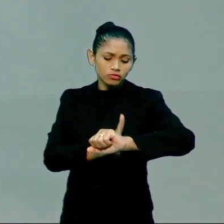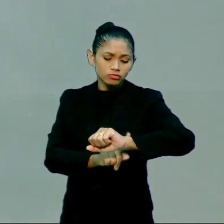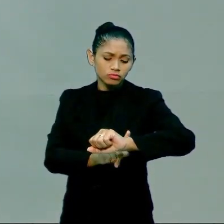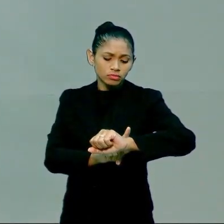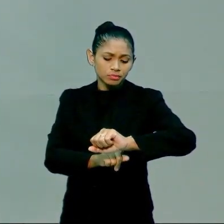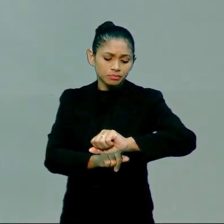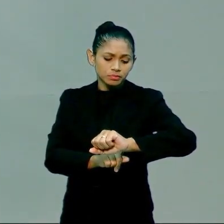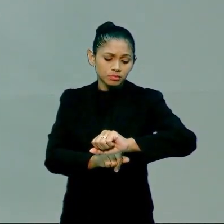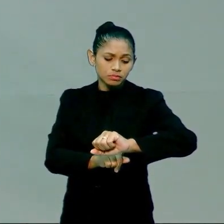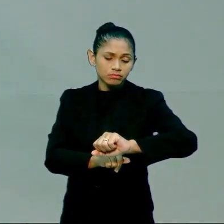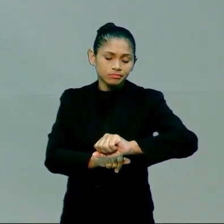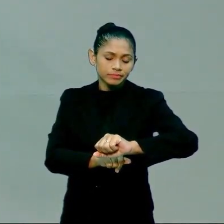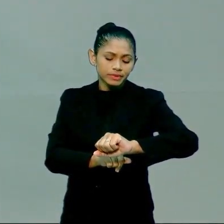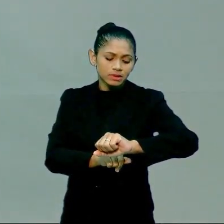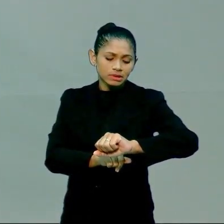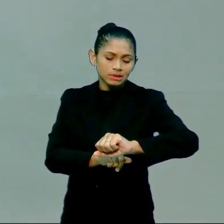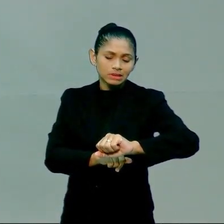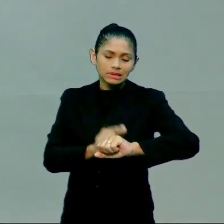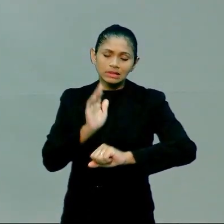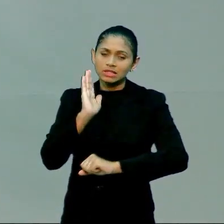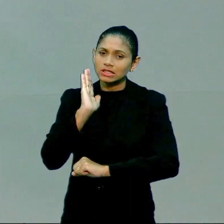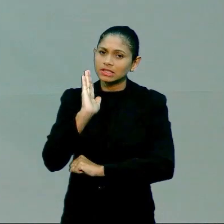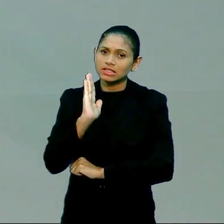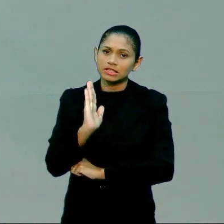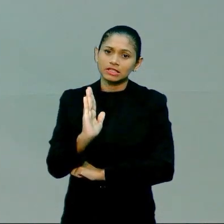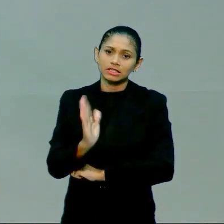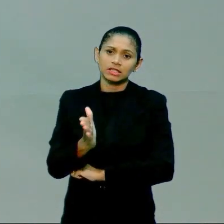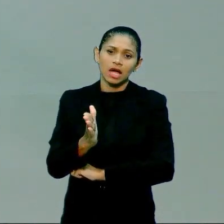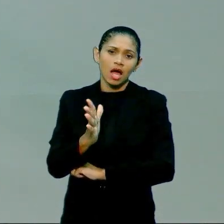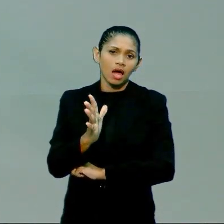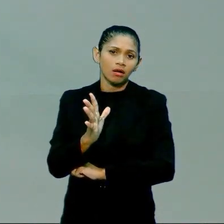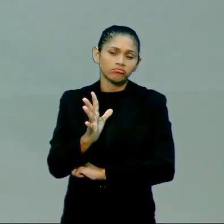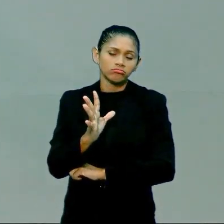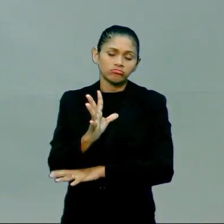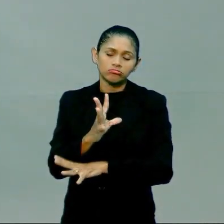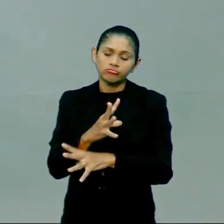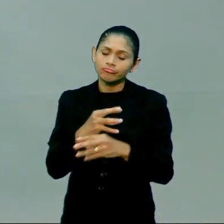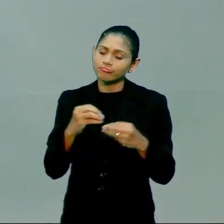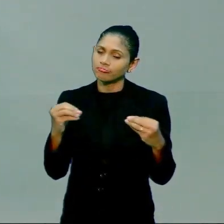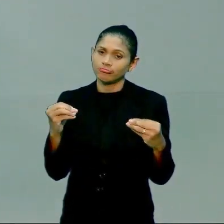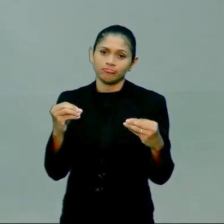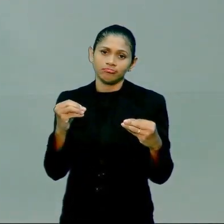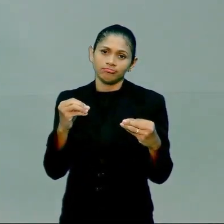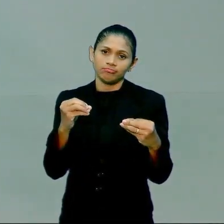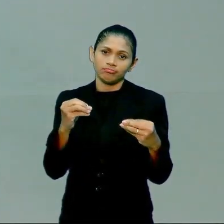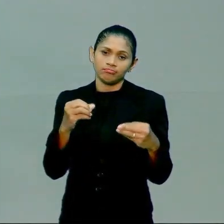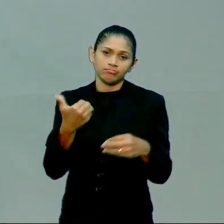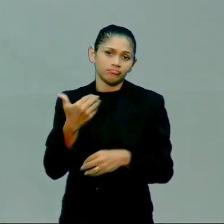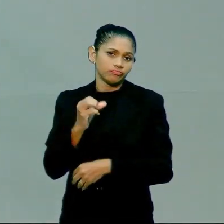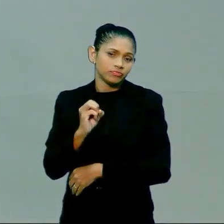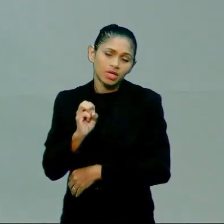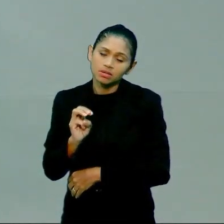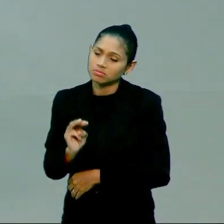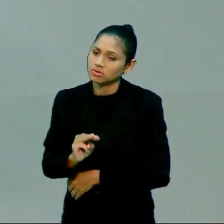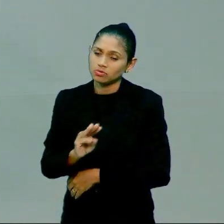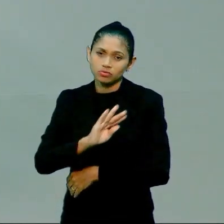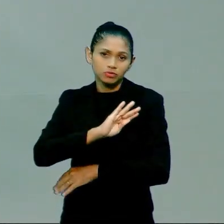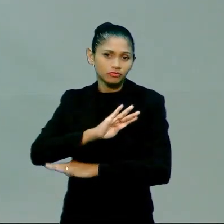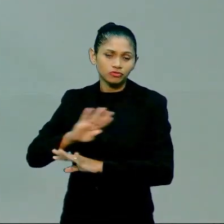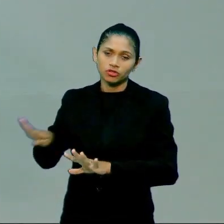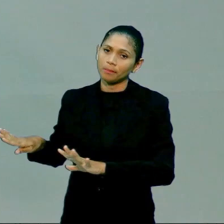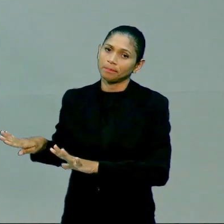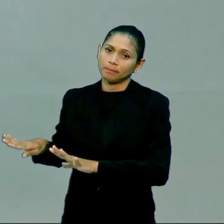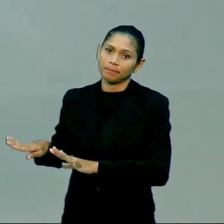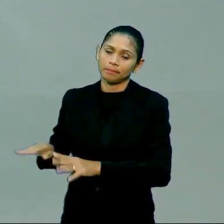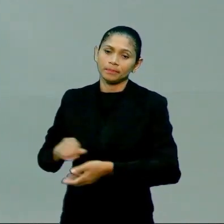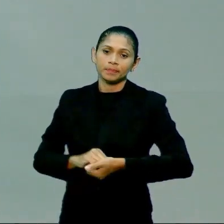aí, opa, me deparo, já passaram, né? Aí já acabou, já passou mais de 10 minutos, né? E estiro a perna